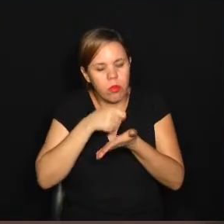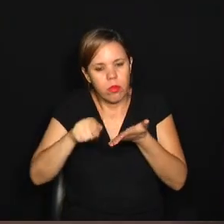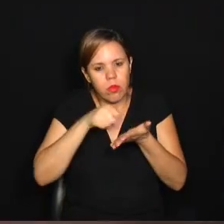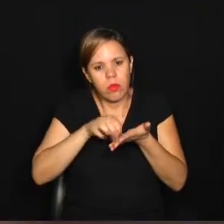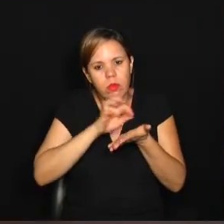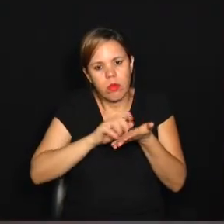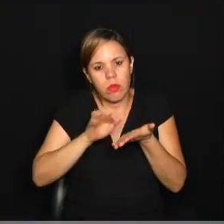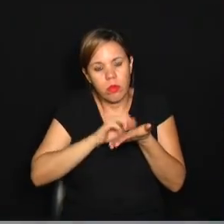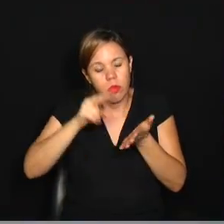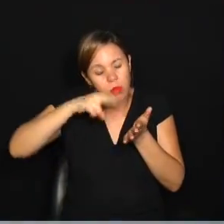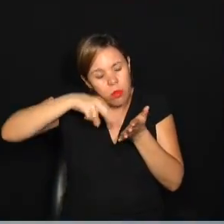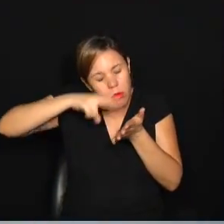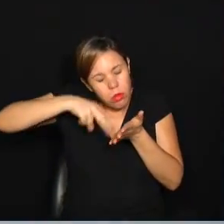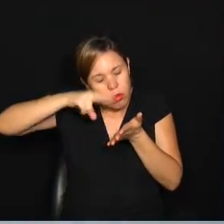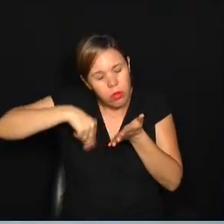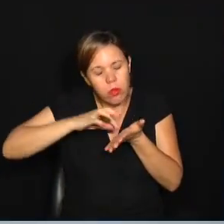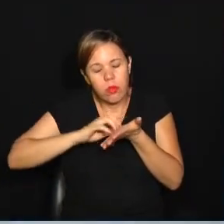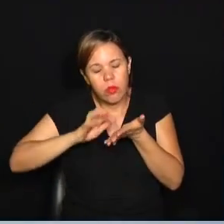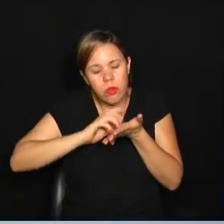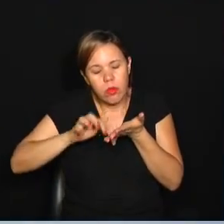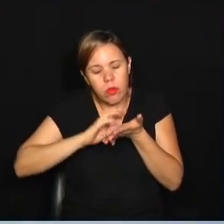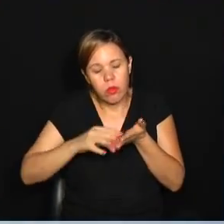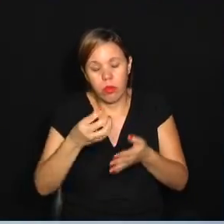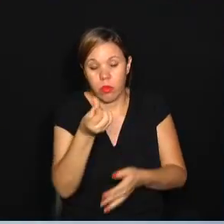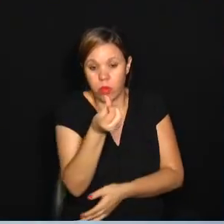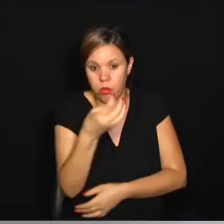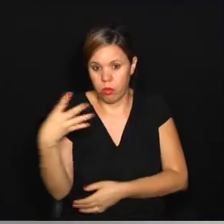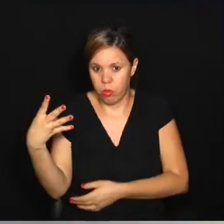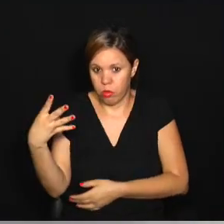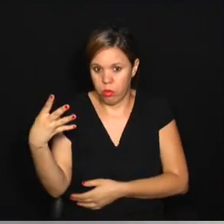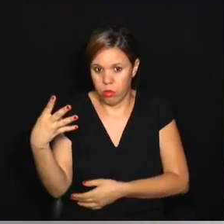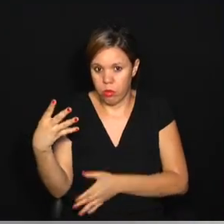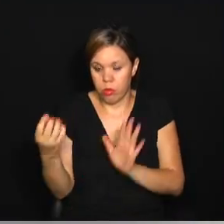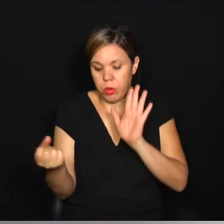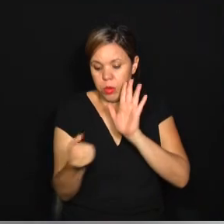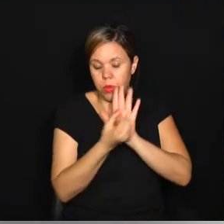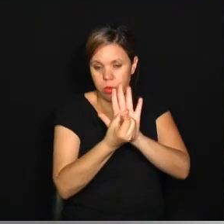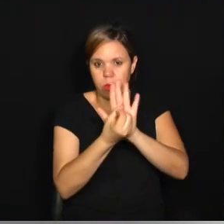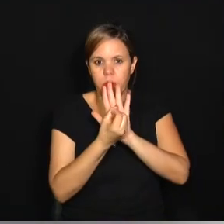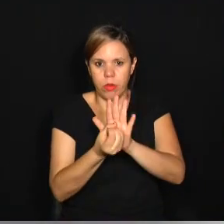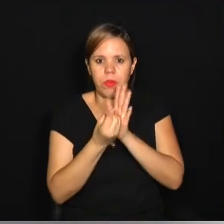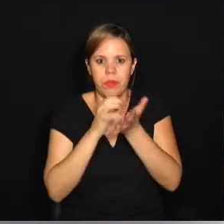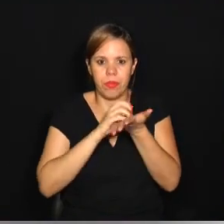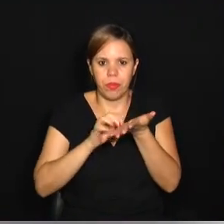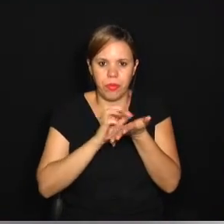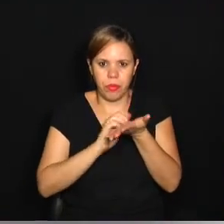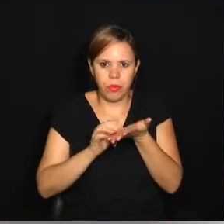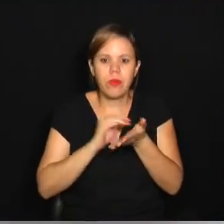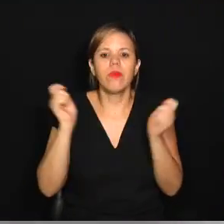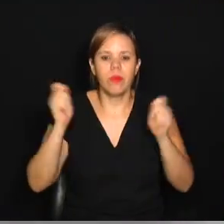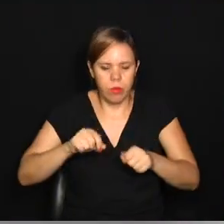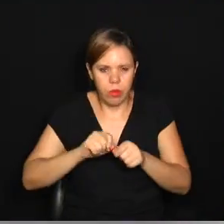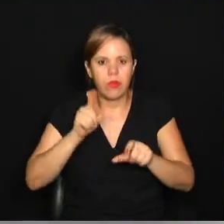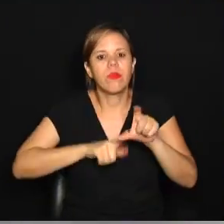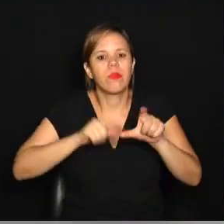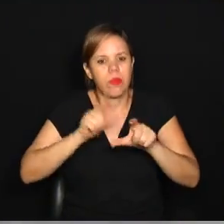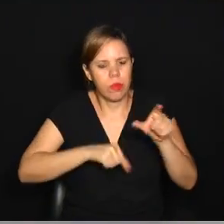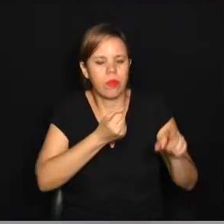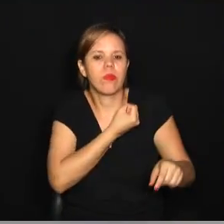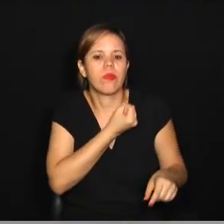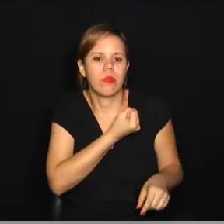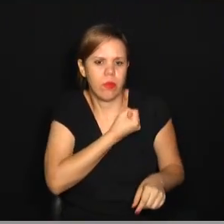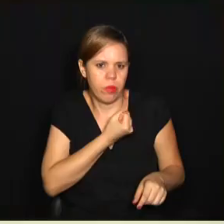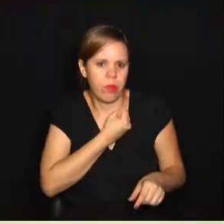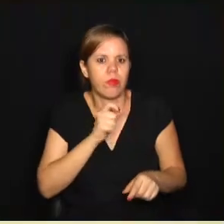leitura baseado em 64 símbolos em relevo. Com eles, é possível fazer letras, algarismos e sinais